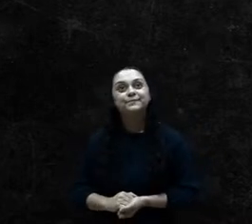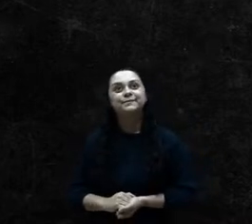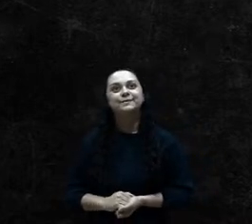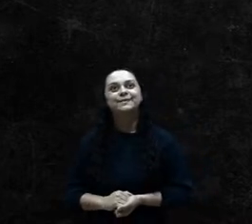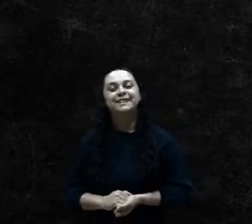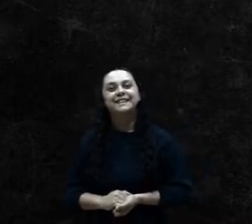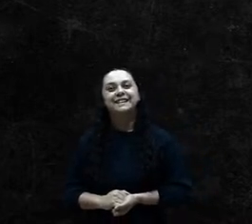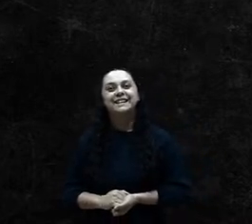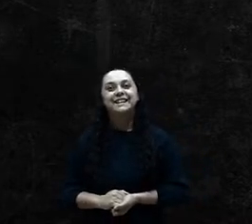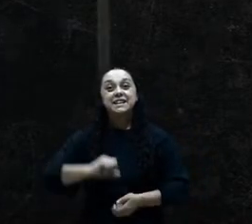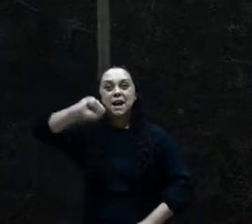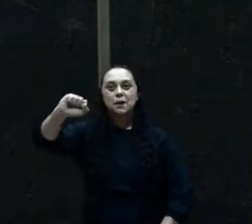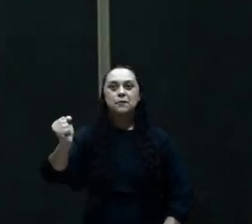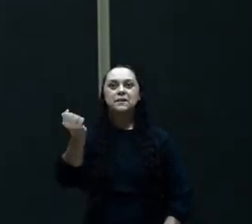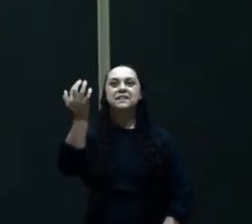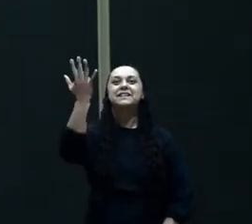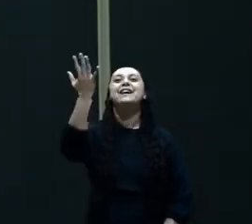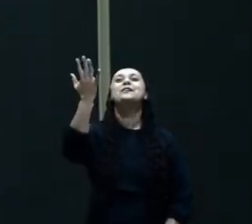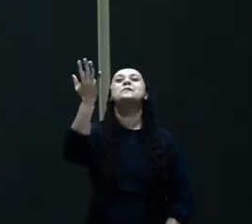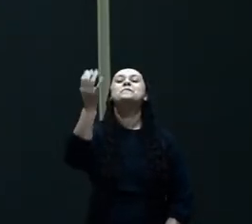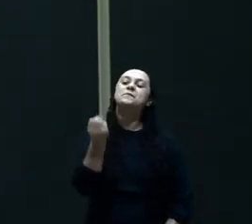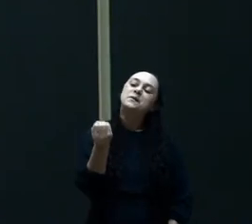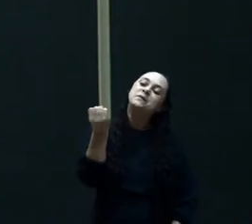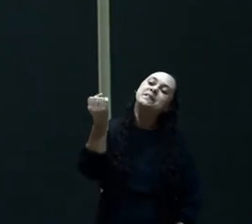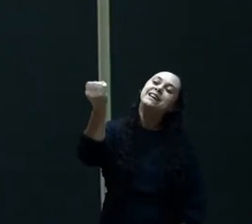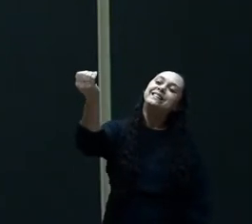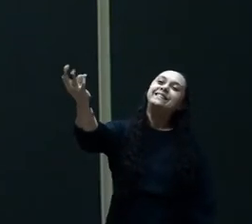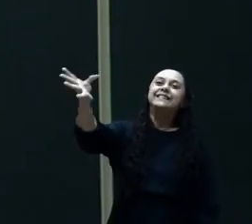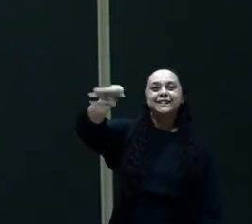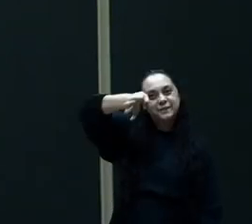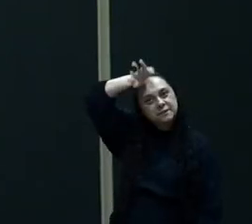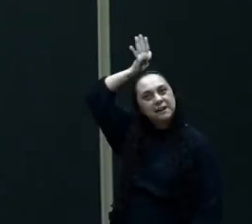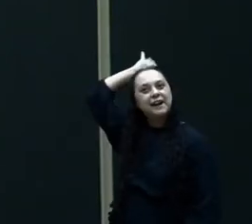a Roma Olha a promessa se cumprindo